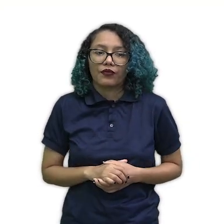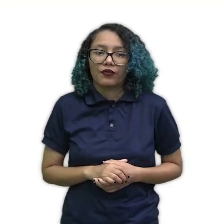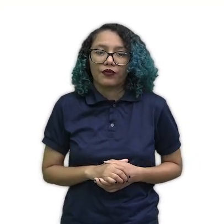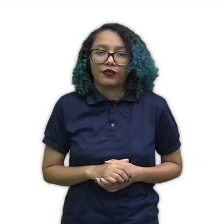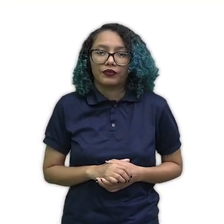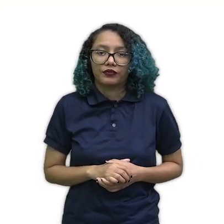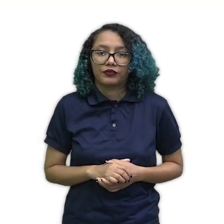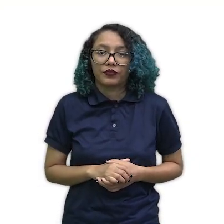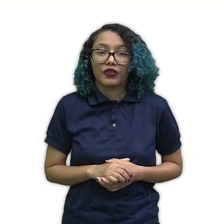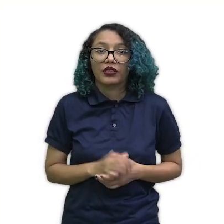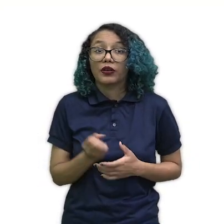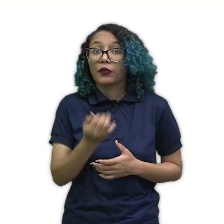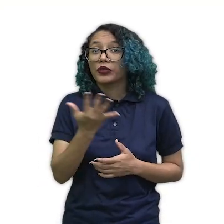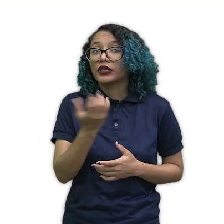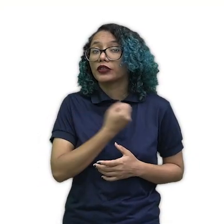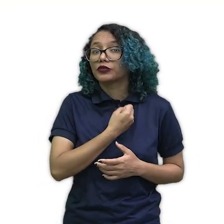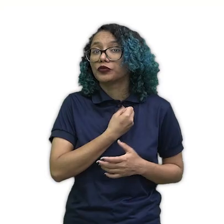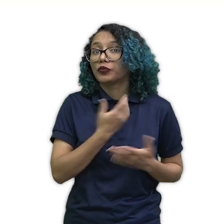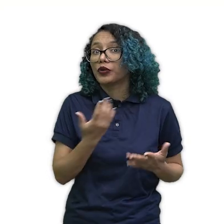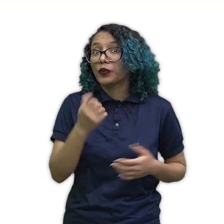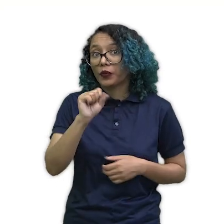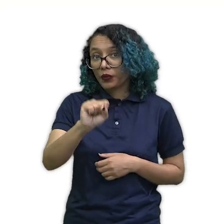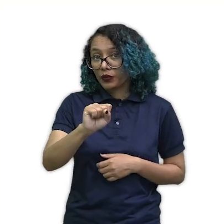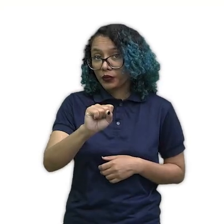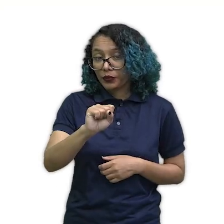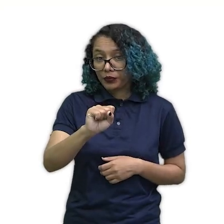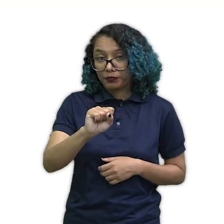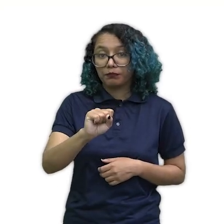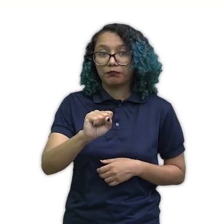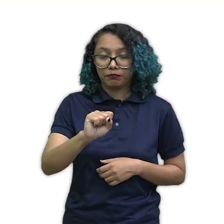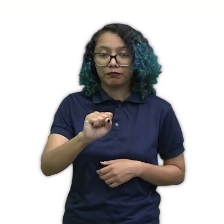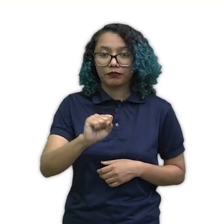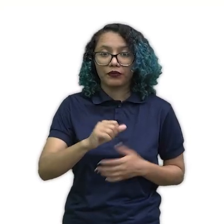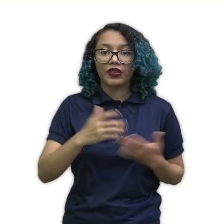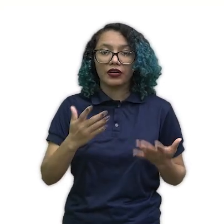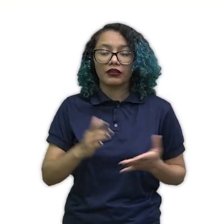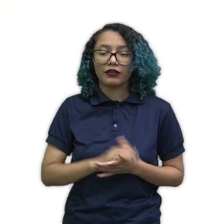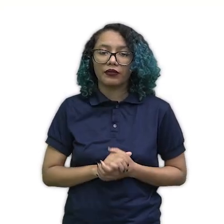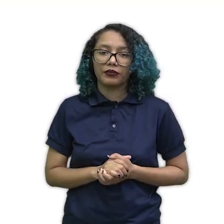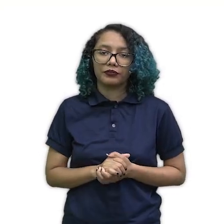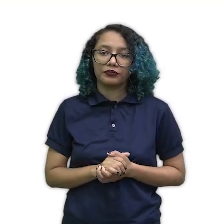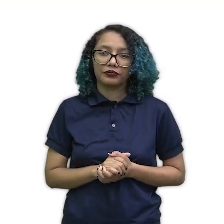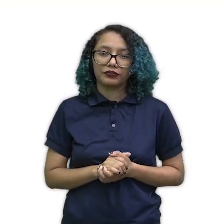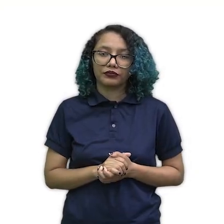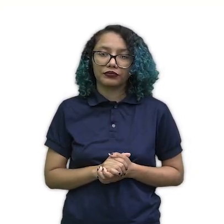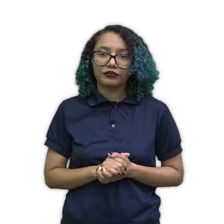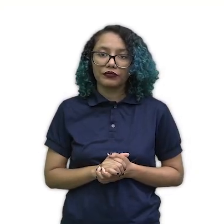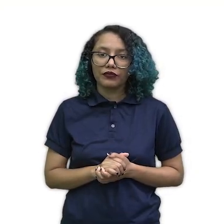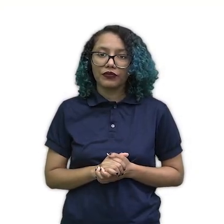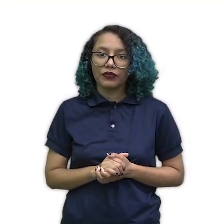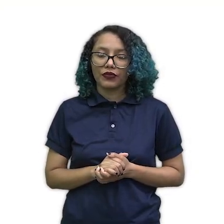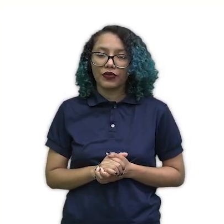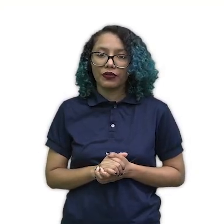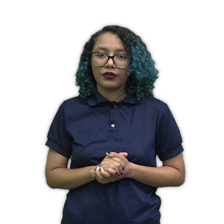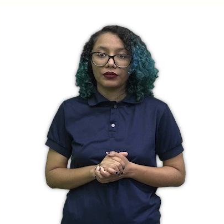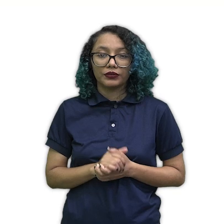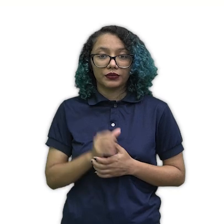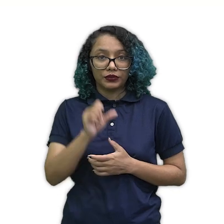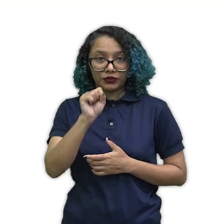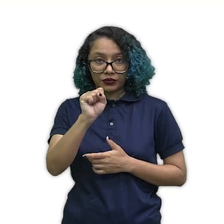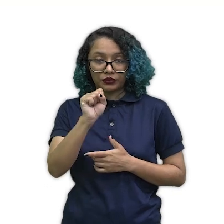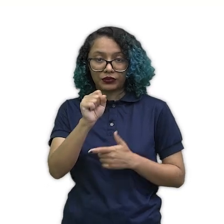aqui 8 elementos, logicamente, então, que eu vou pegar esses 8 e dividir por